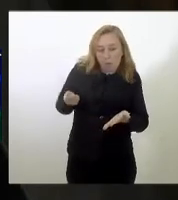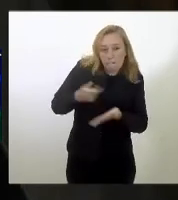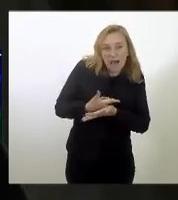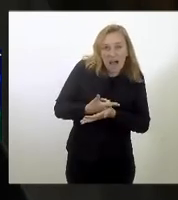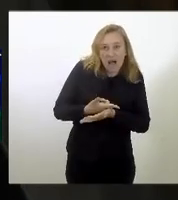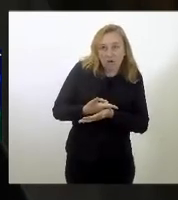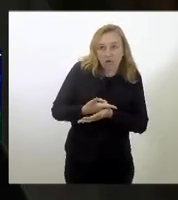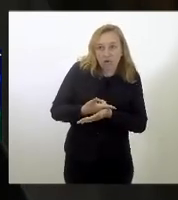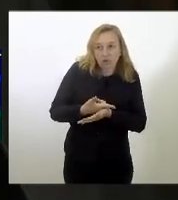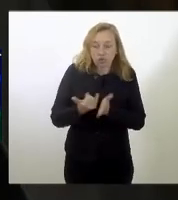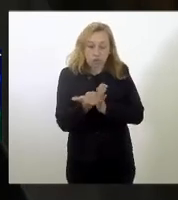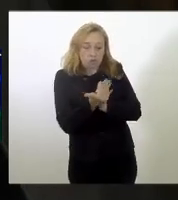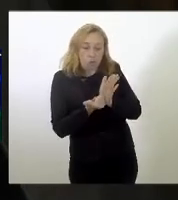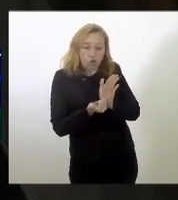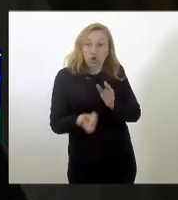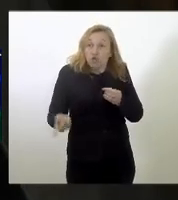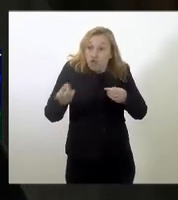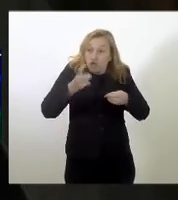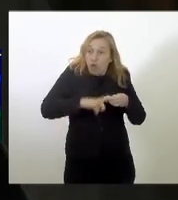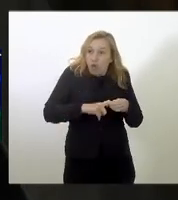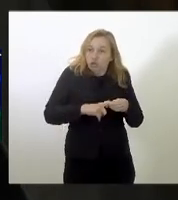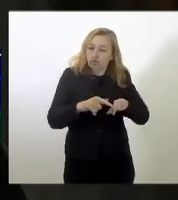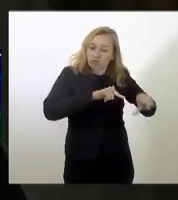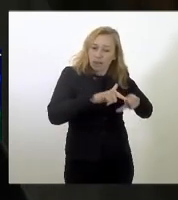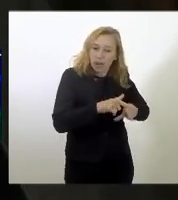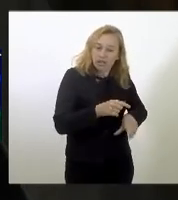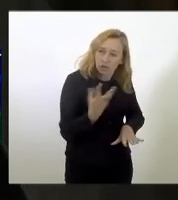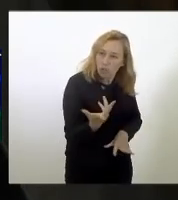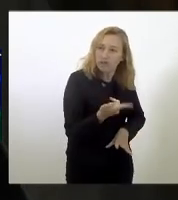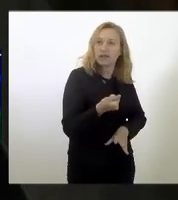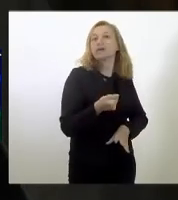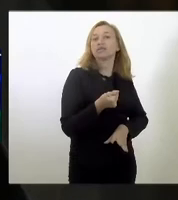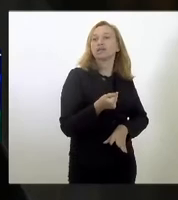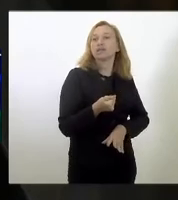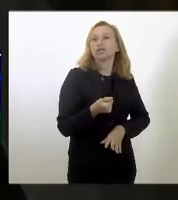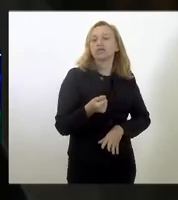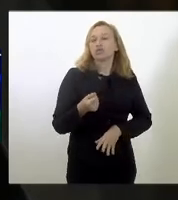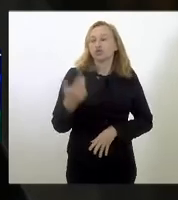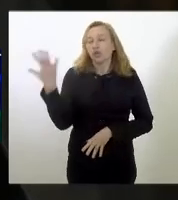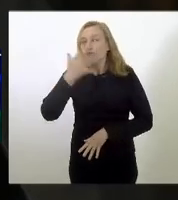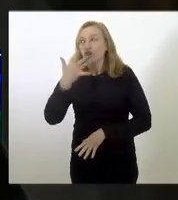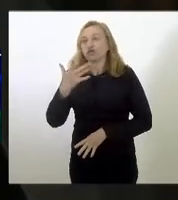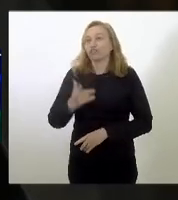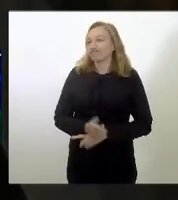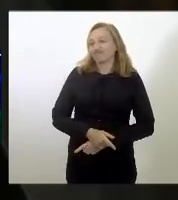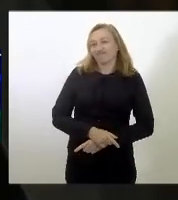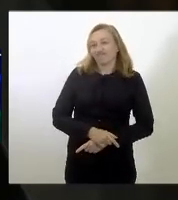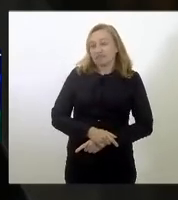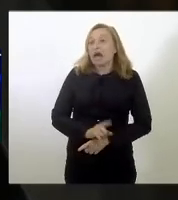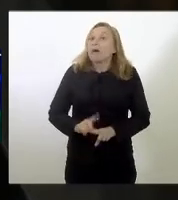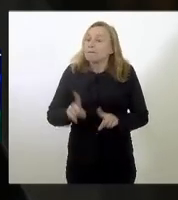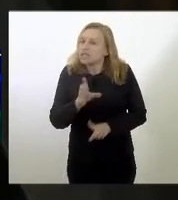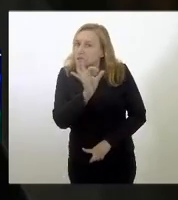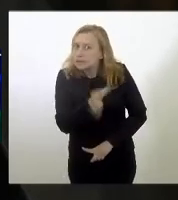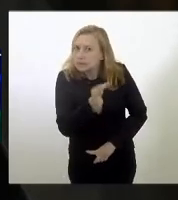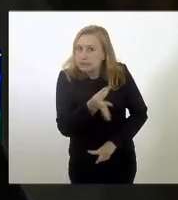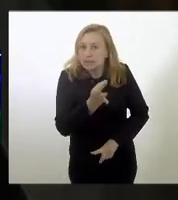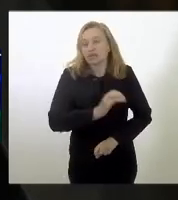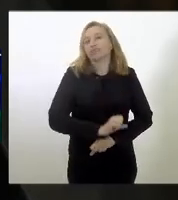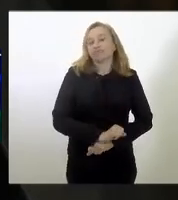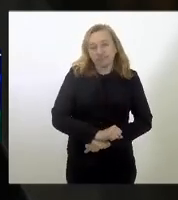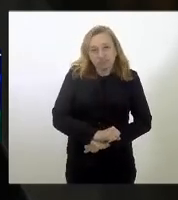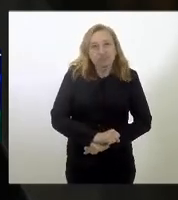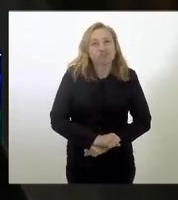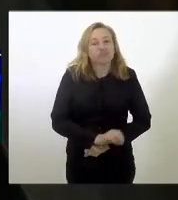impostos, retorne para ela com serviços bem prestados. E não é o que vem encontrando. Mas eu tenho certeza,